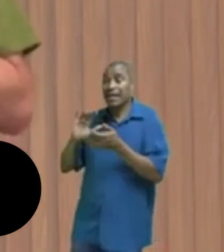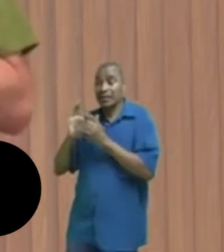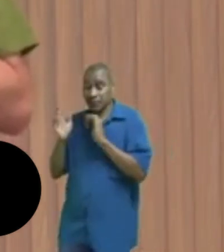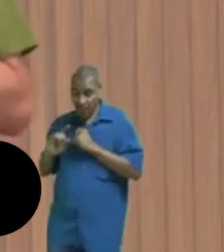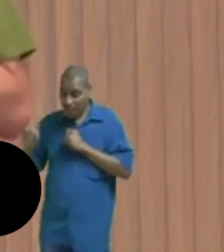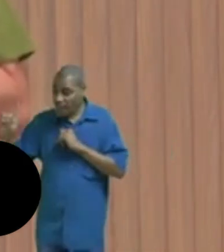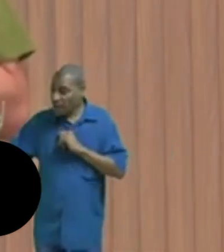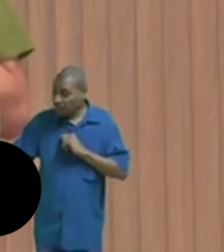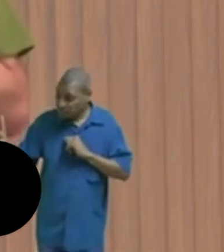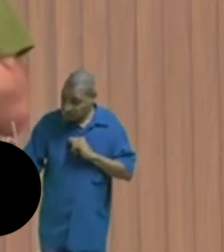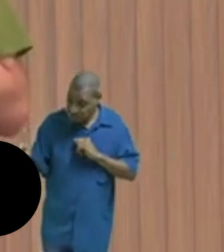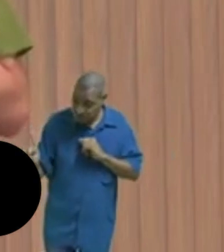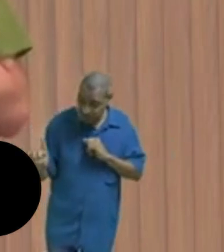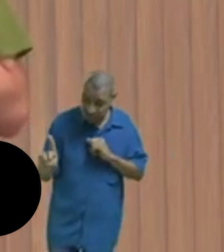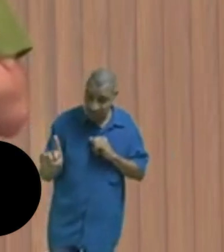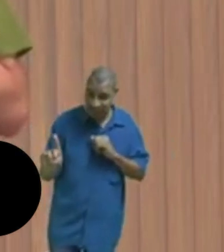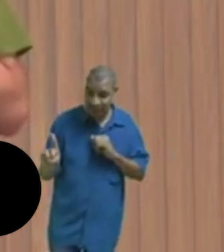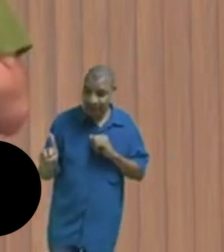muita sorte, né, irmãos?